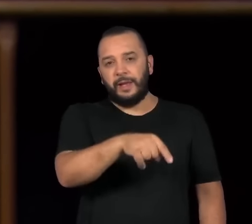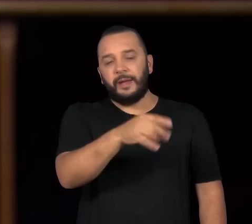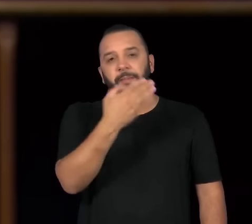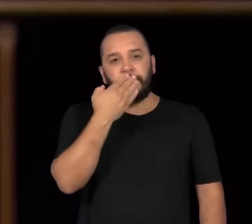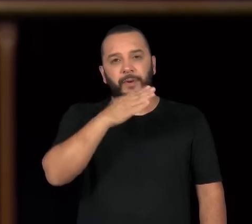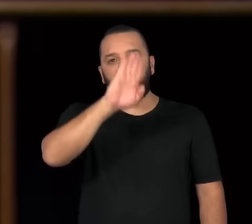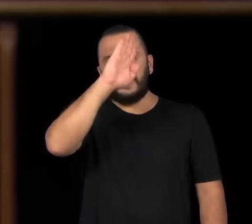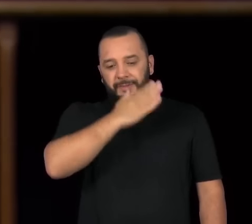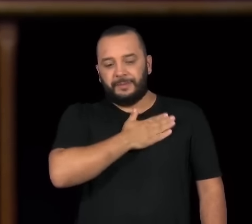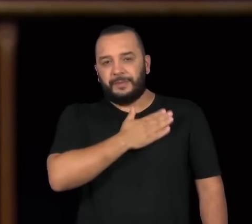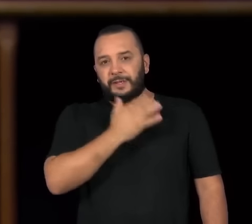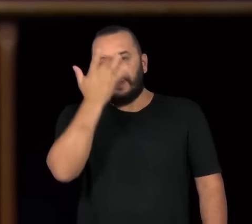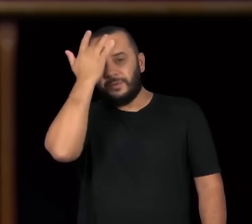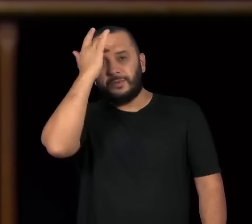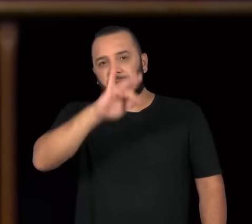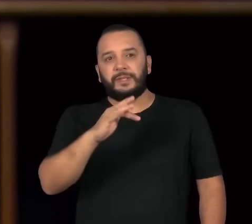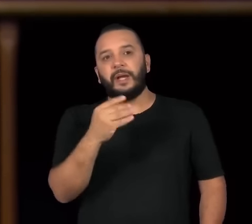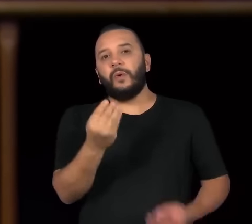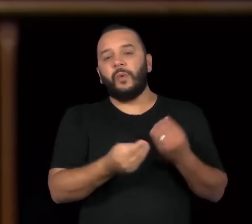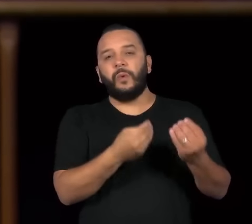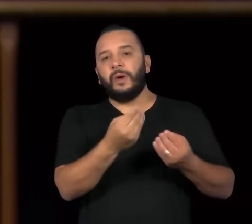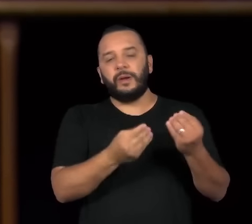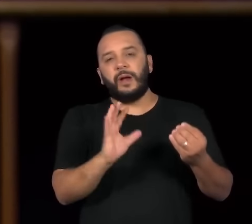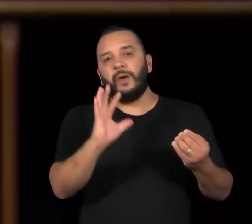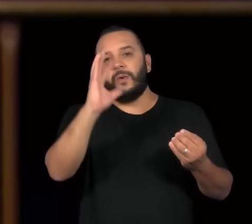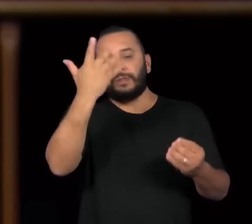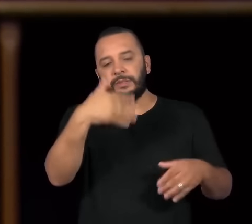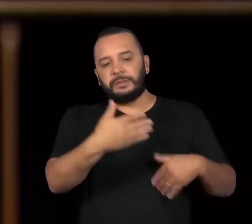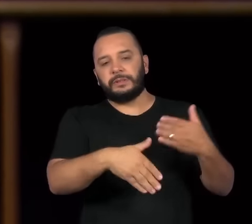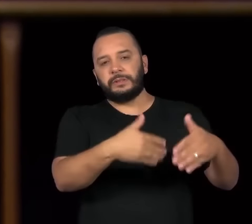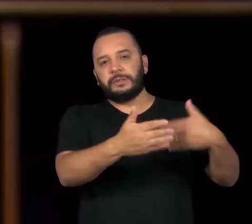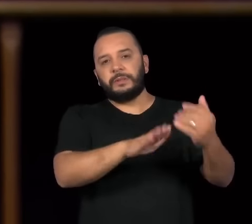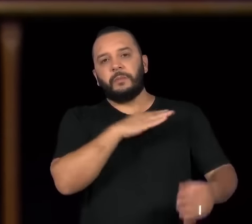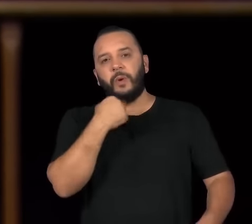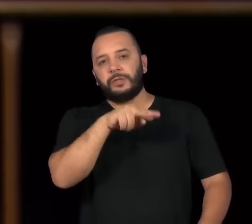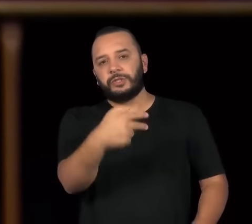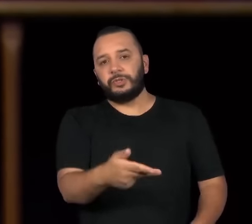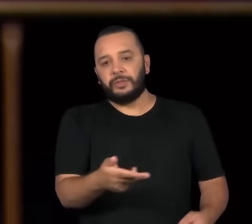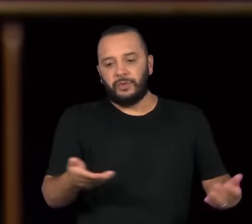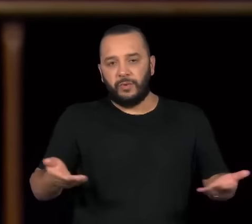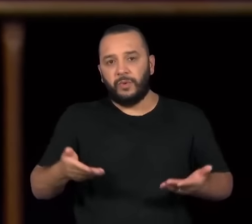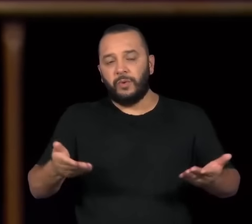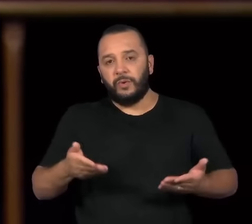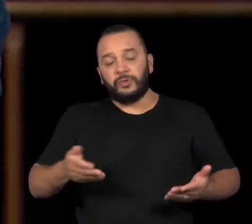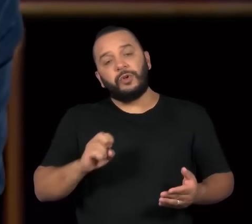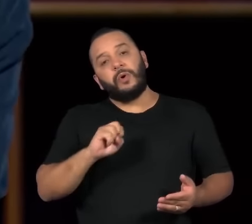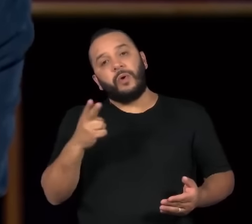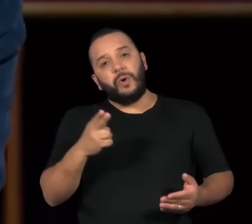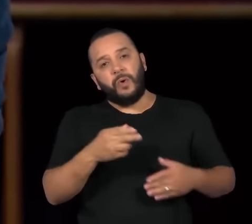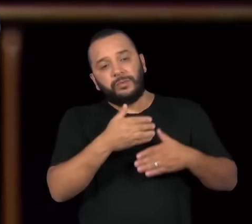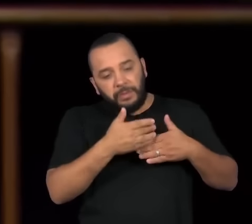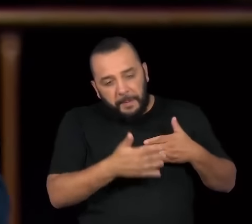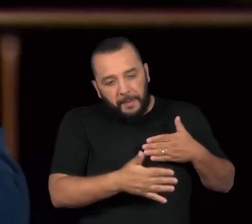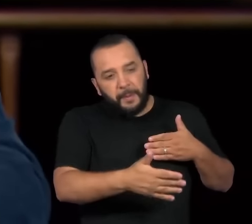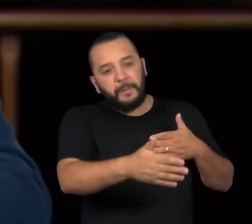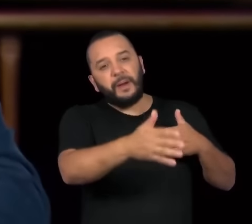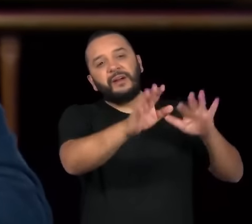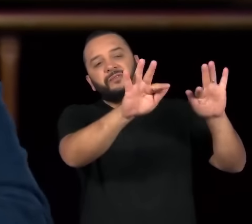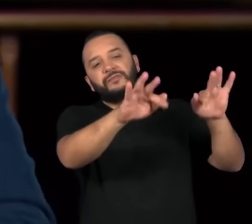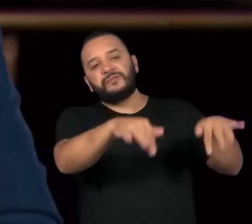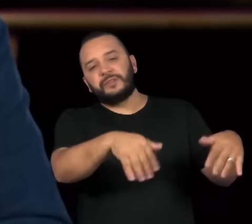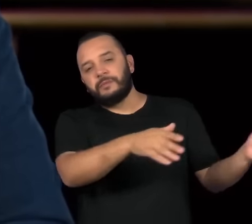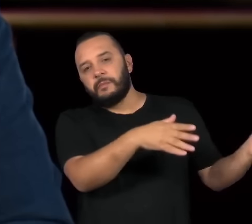sei quando serão nossas bodas, se hoje mesmo ou no fim de longa vida, e as horas lá se vão